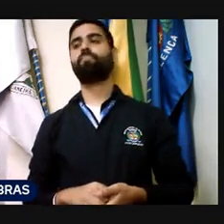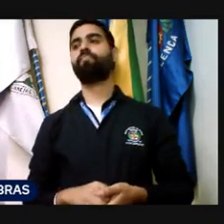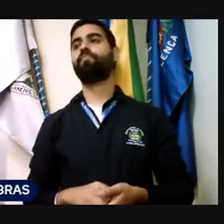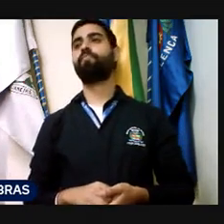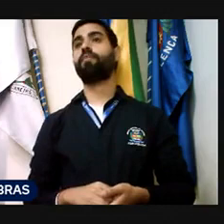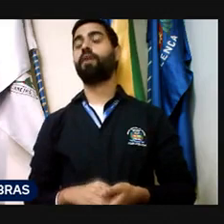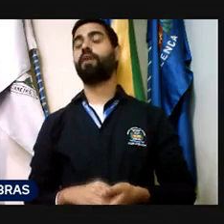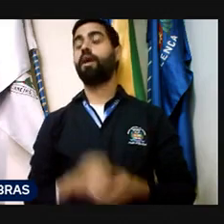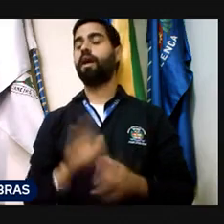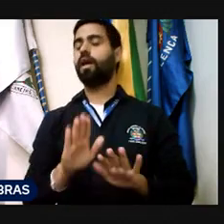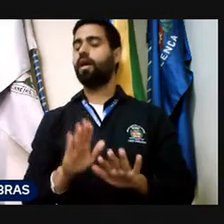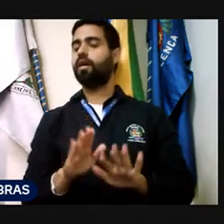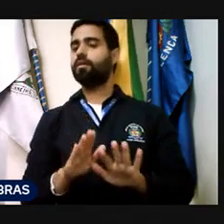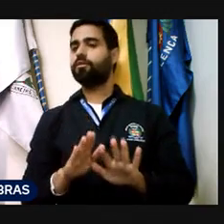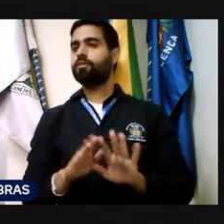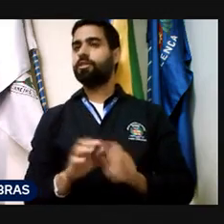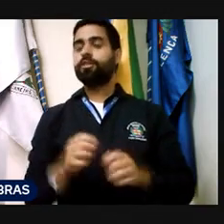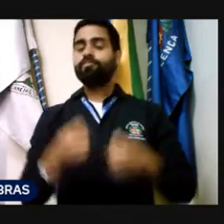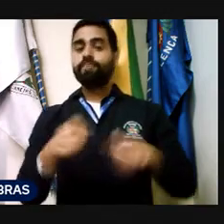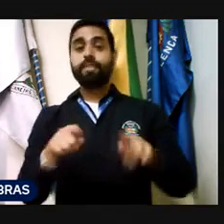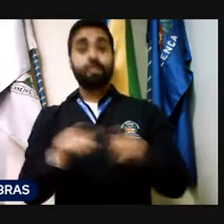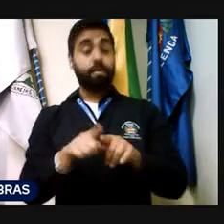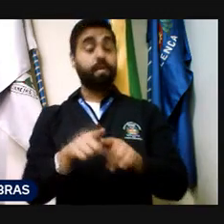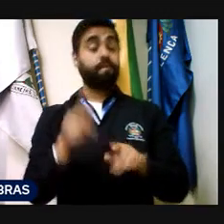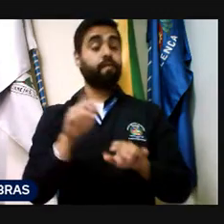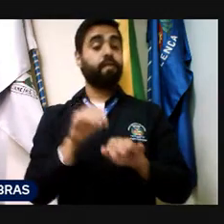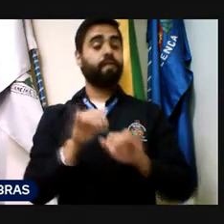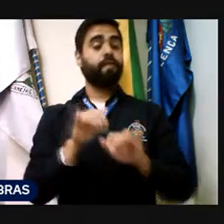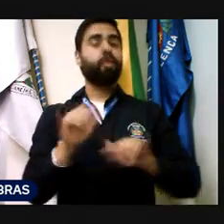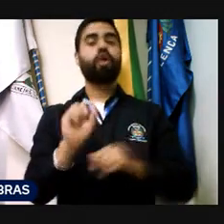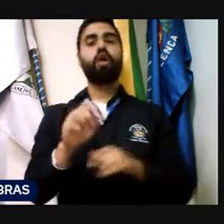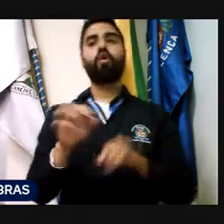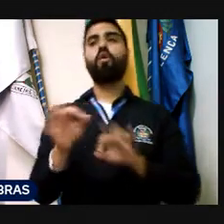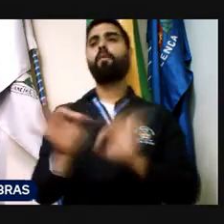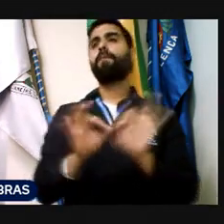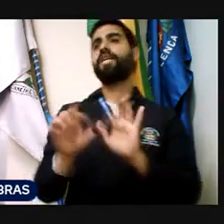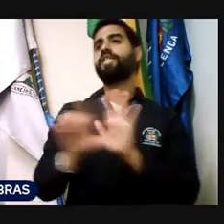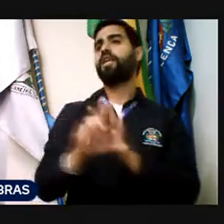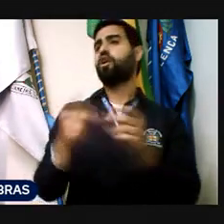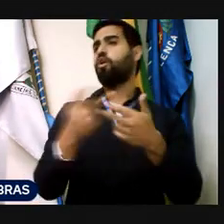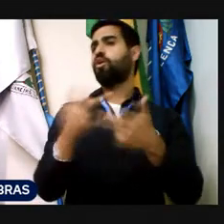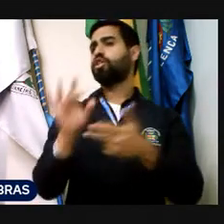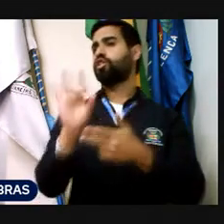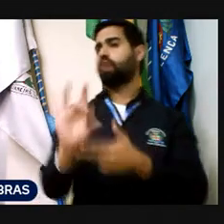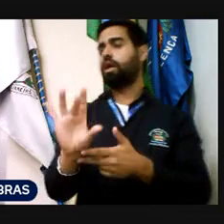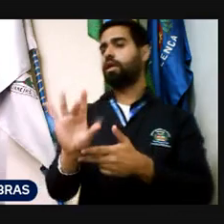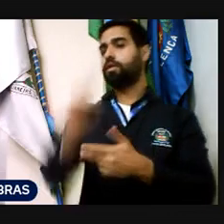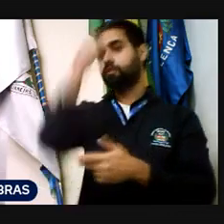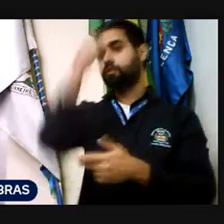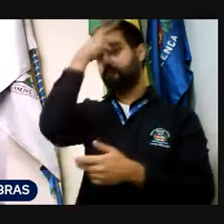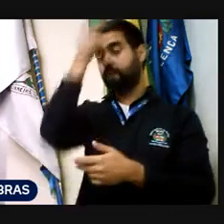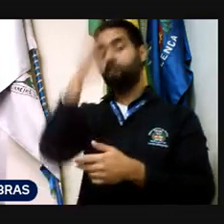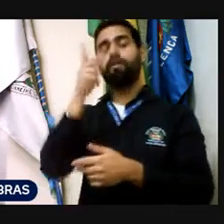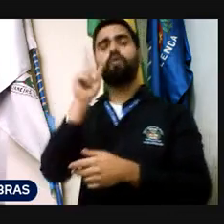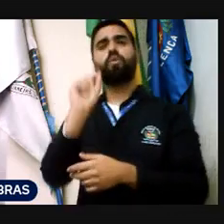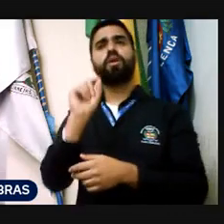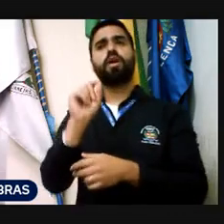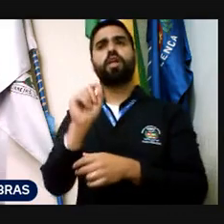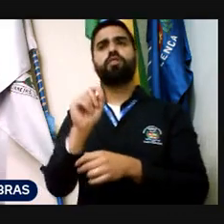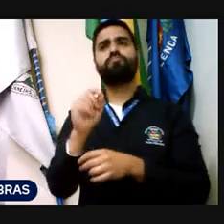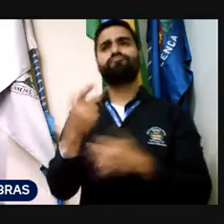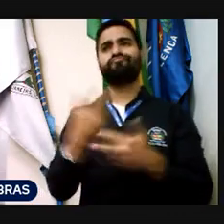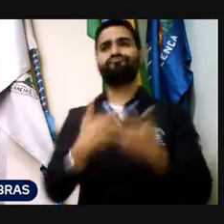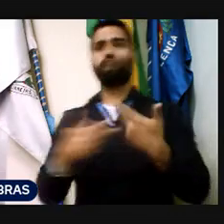De início, cumpre ressaltar que o projeto de lei sobre análise versa sobre questão essencialmente administrativa, dispondo sobre